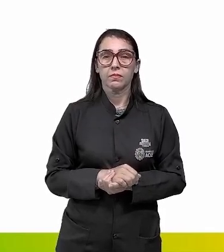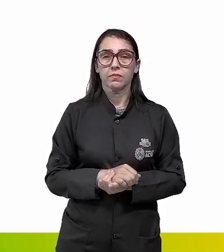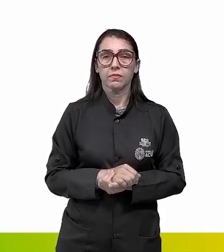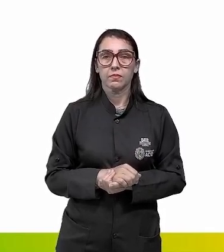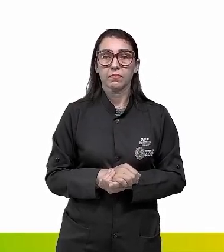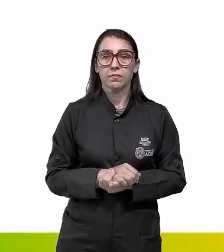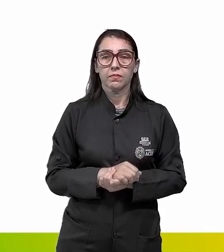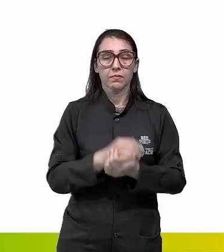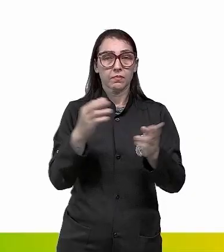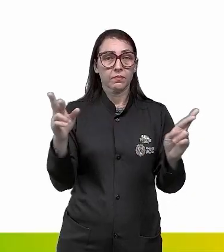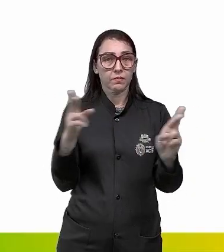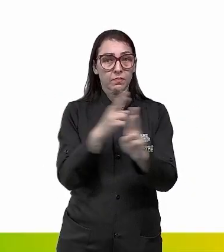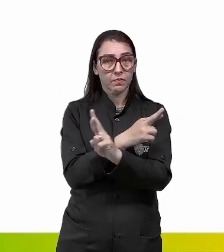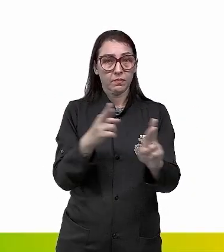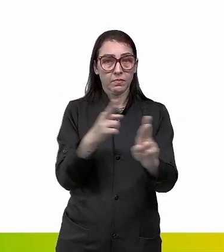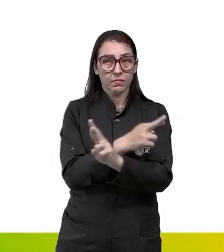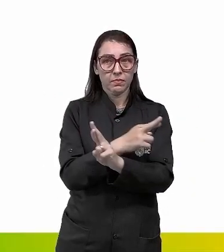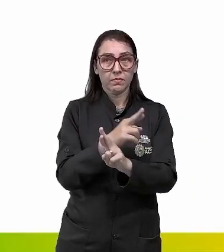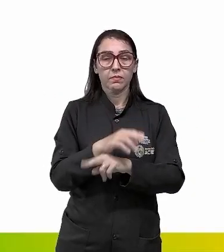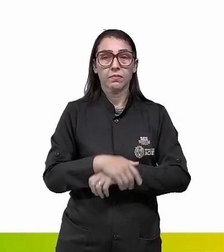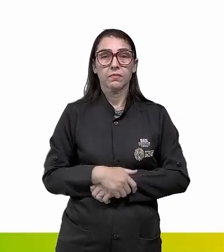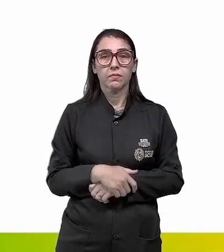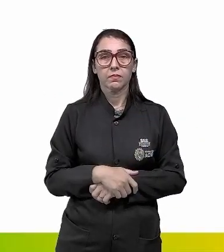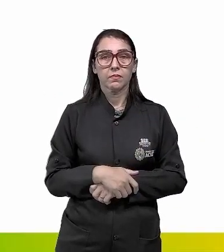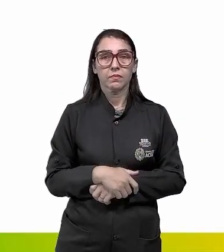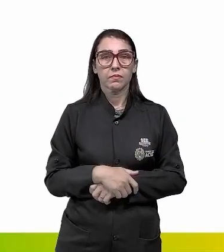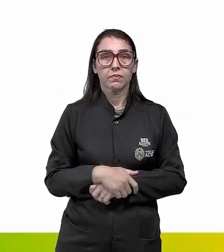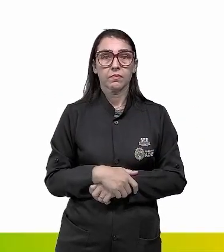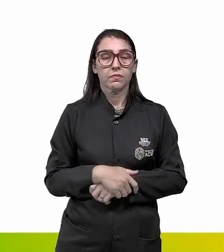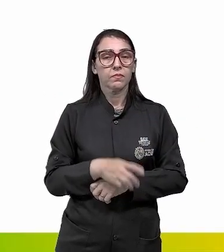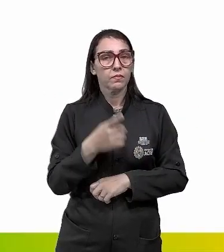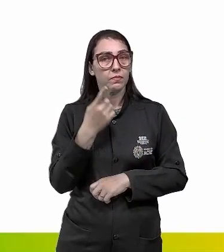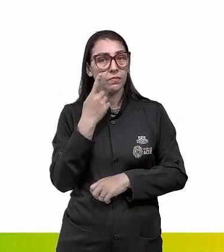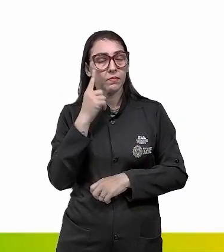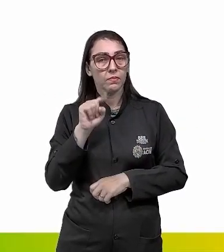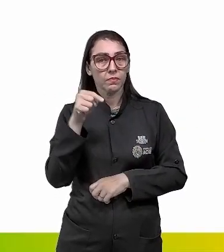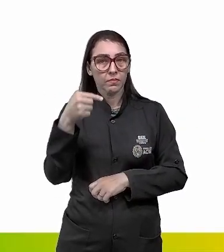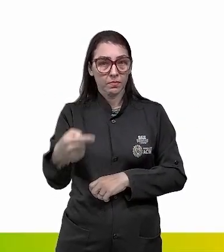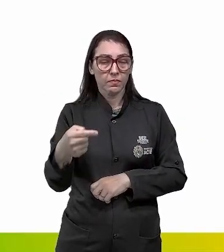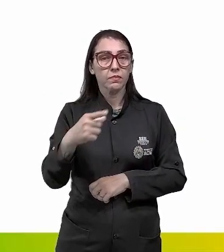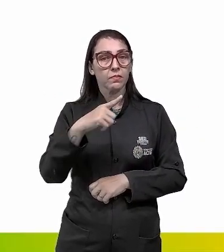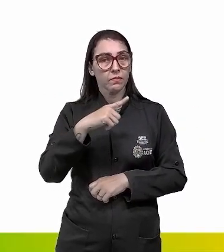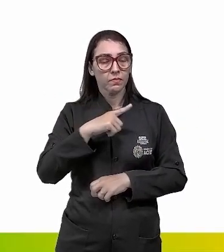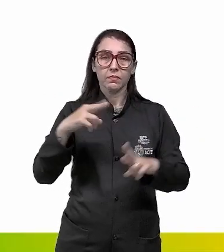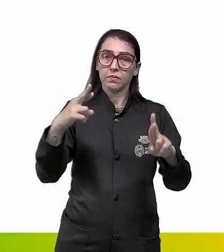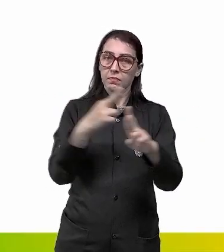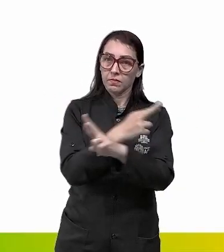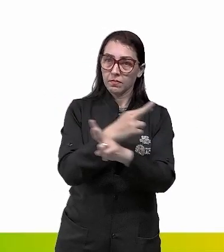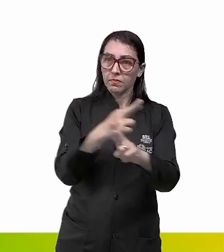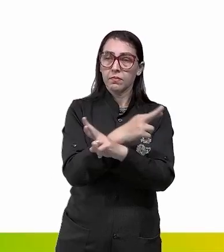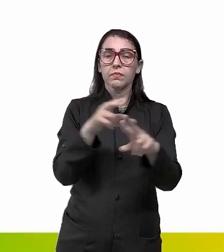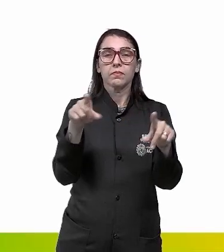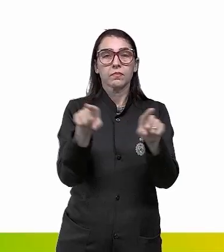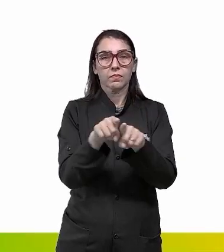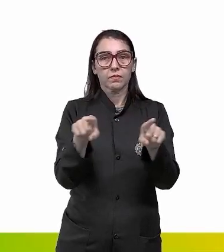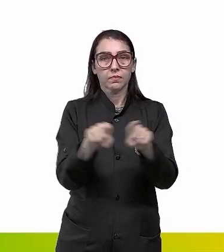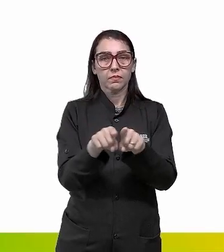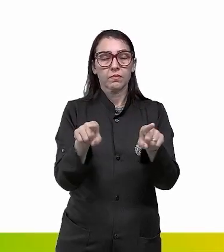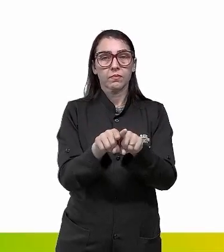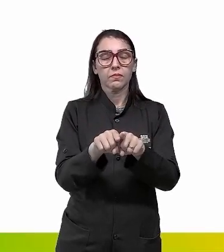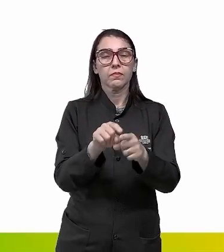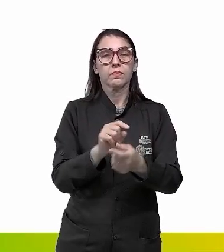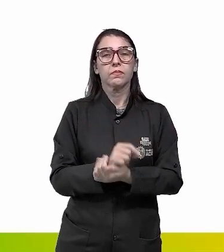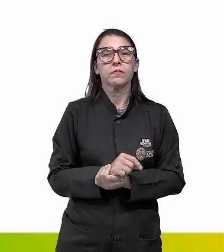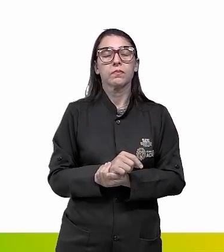que ele está relacionado com o vértice. Então, vocês observem depois. E tem uma relação também, só para deixar claro, depois